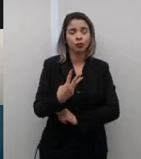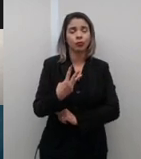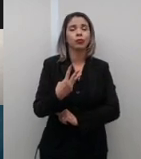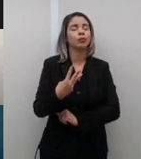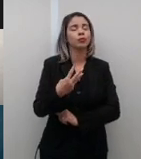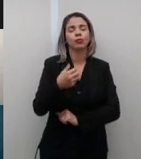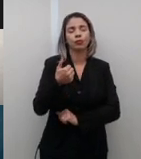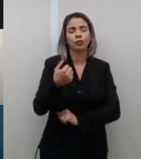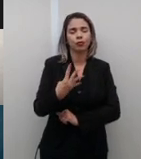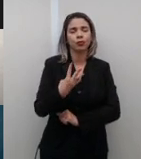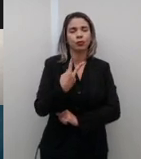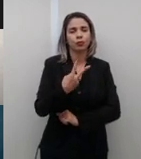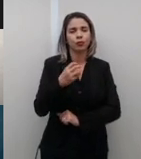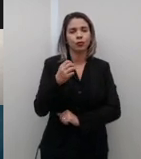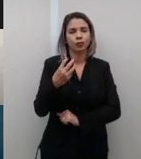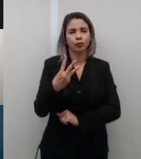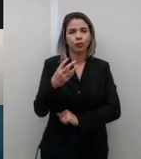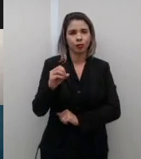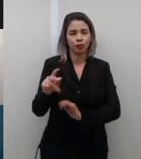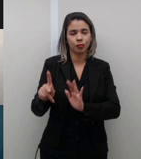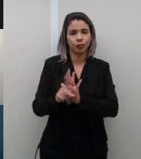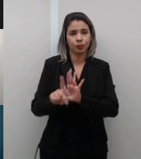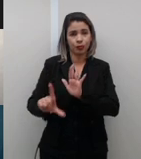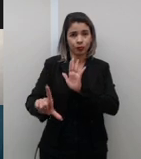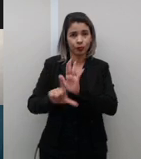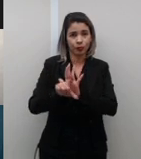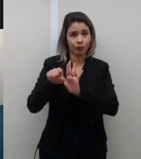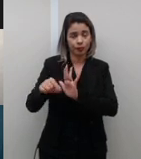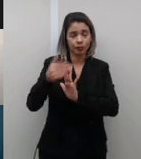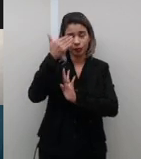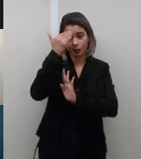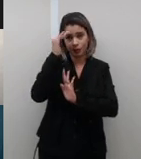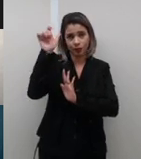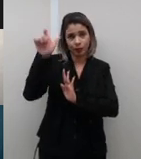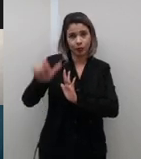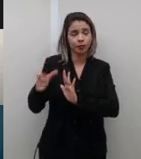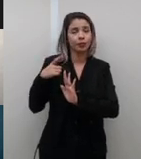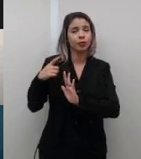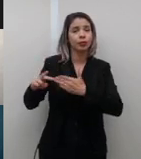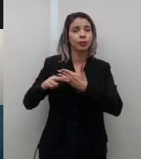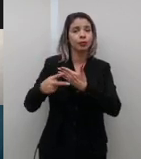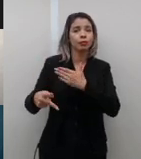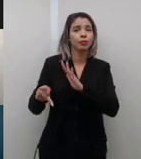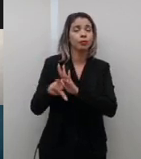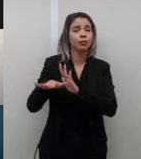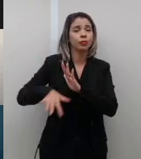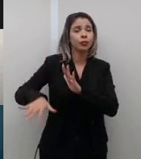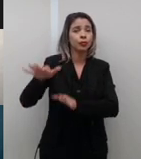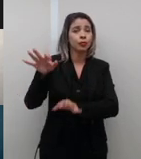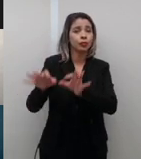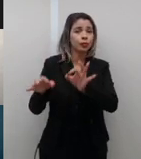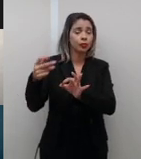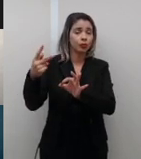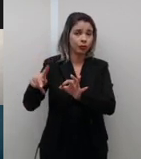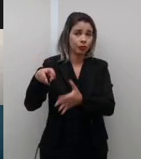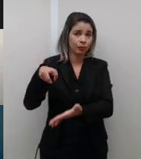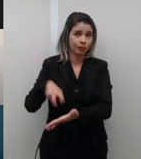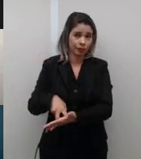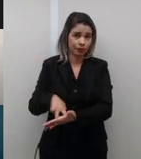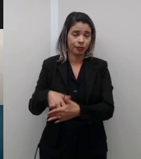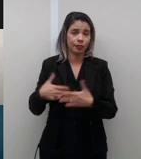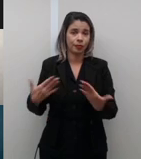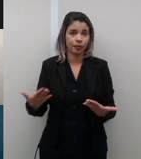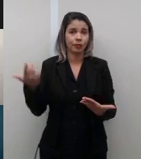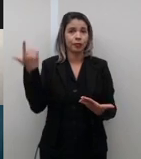Improbidade Administrativa, que, no entender da embargante, repercutiriam diretamente na sua esfera jurídica. Considerando a superveniência do julgamento do